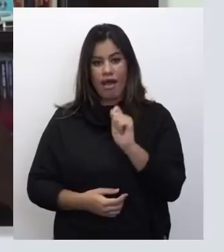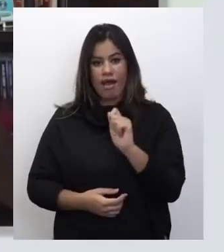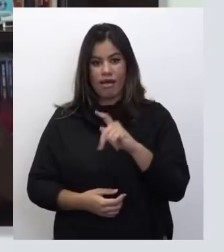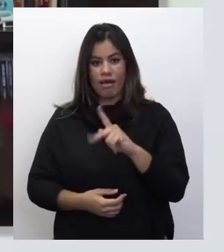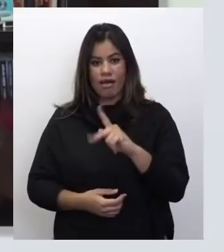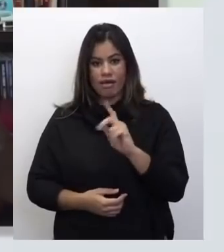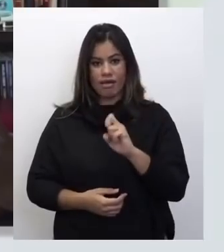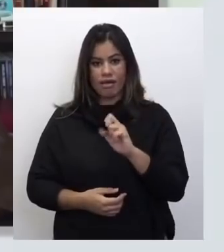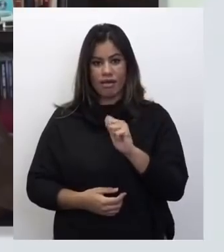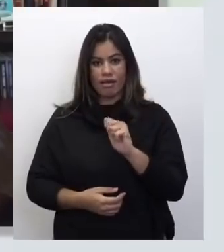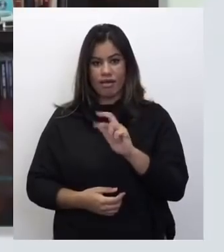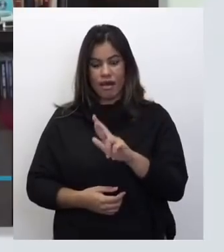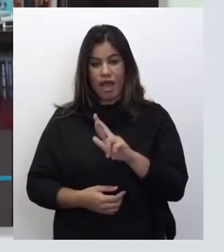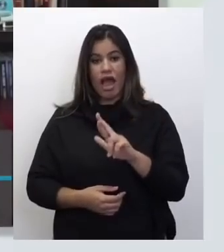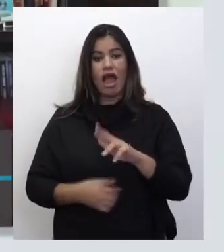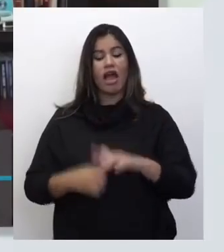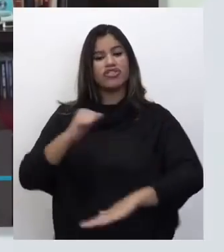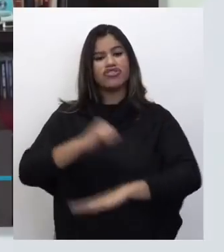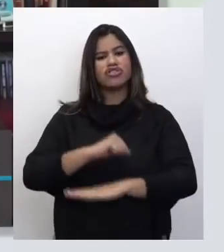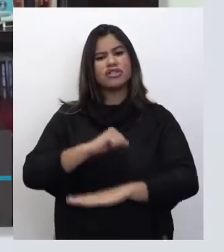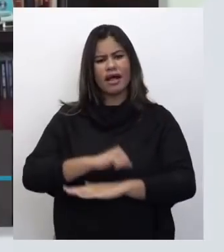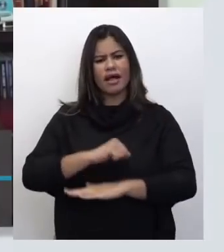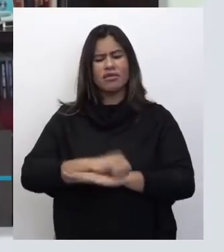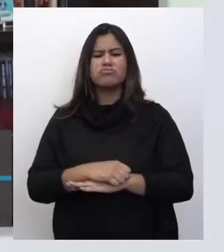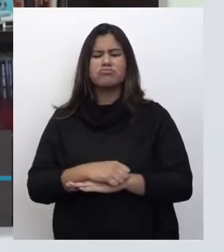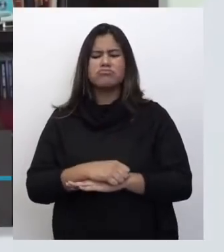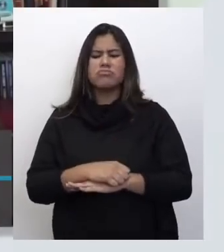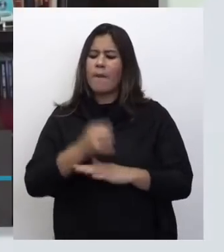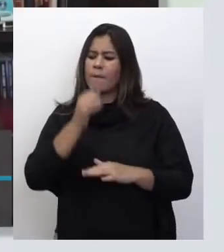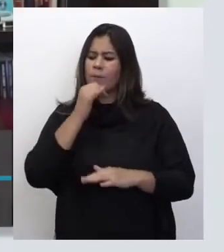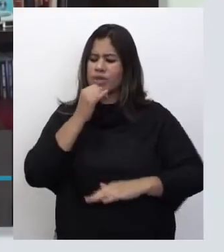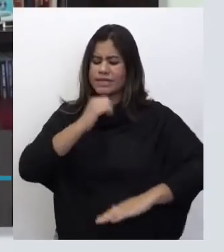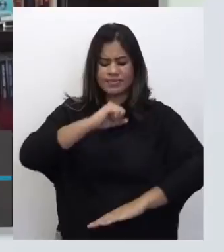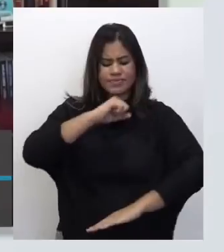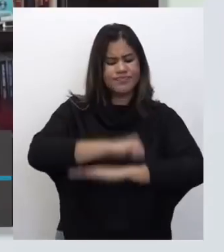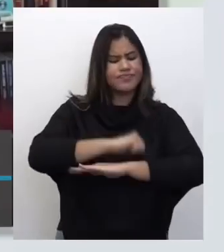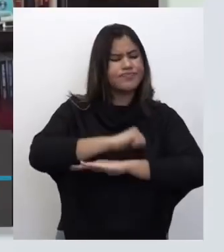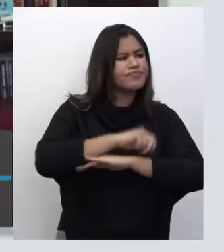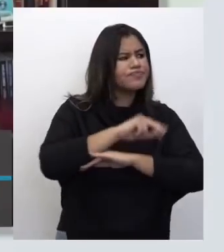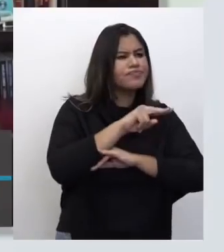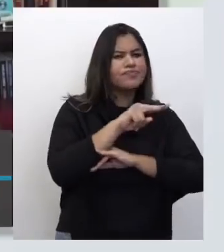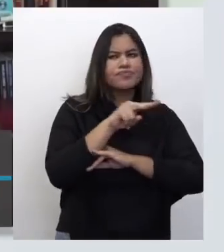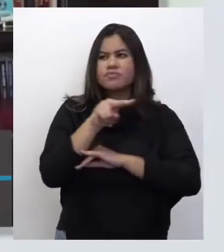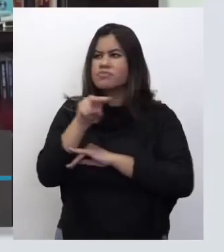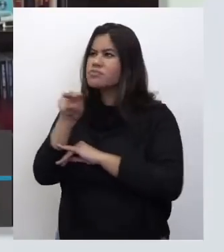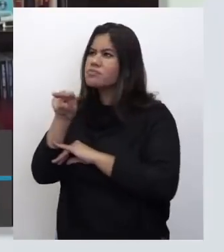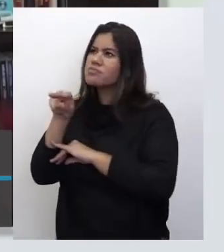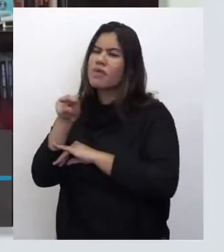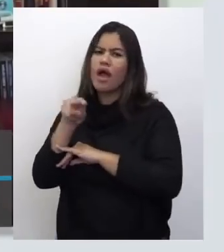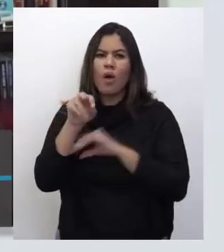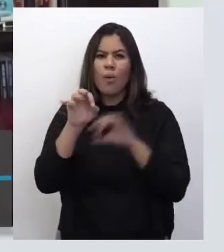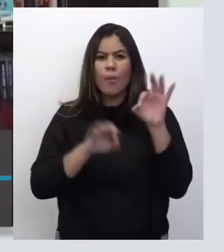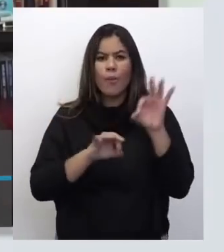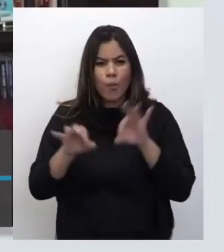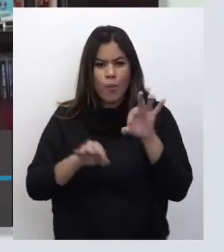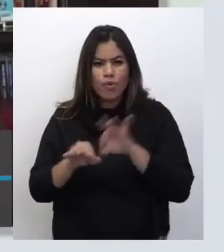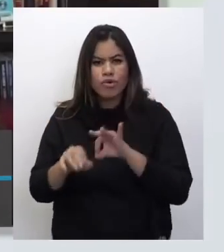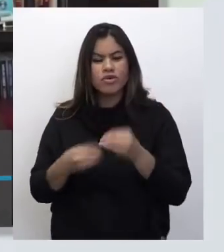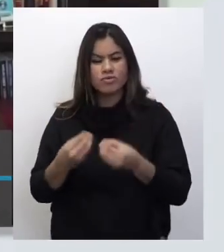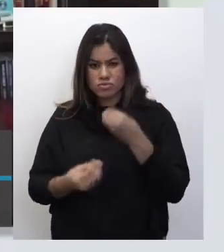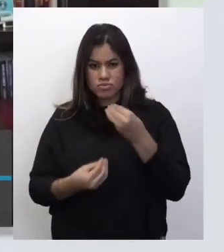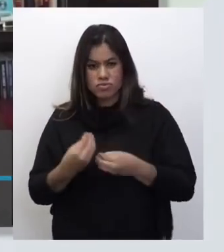em que nós representamos o que gostaríamos de ver quando olhamos para fora de casa. Depois, nós vamos conhecer o trabalho de